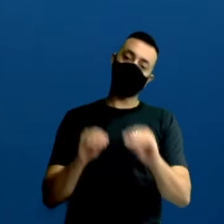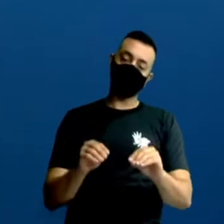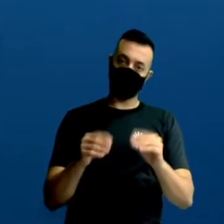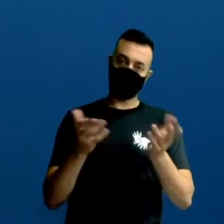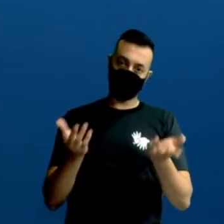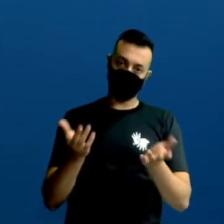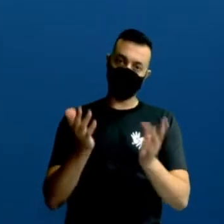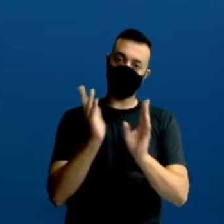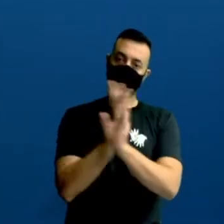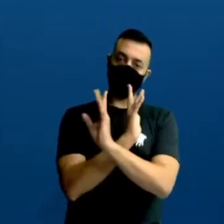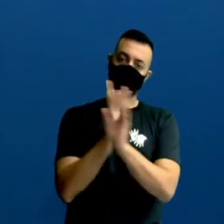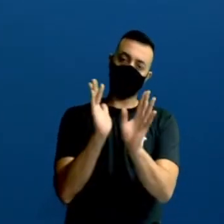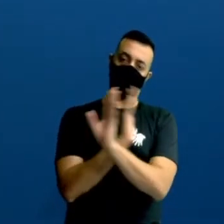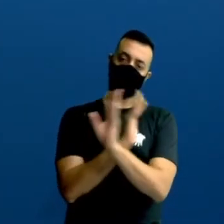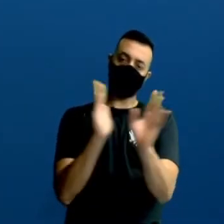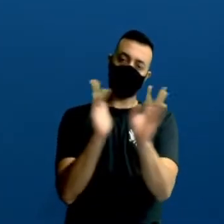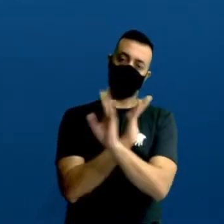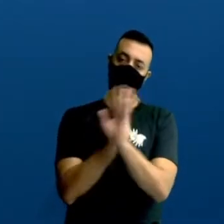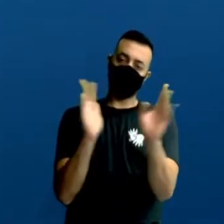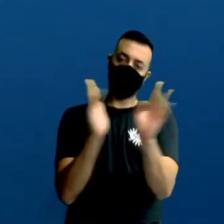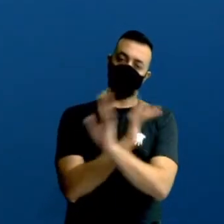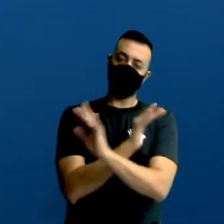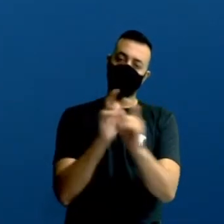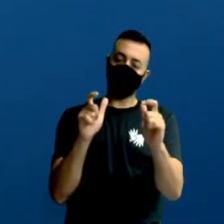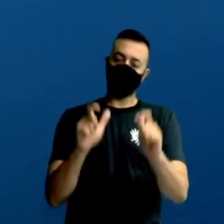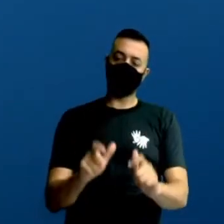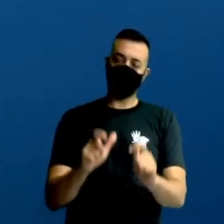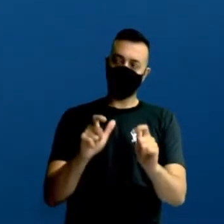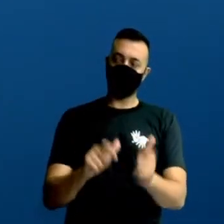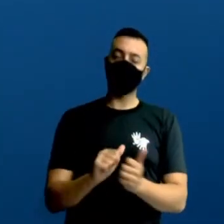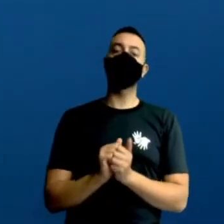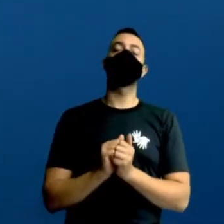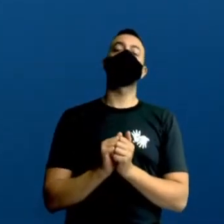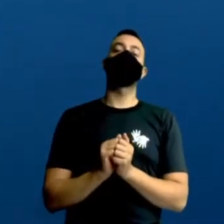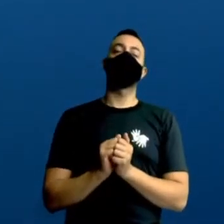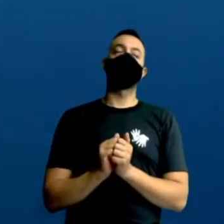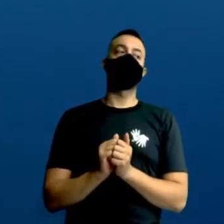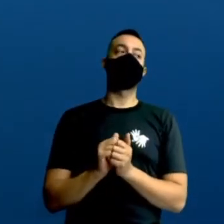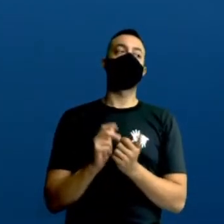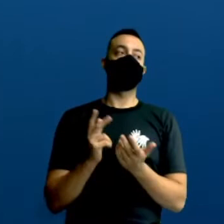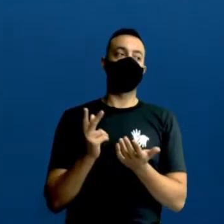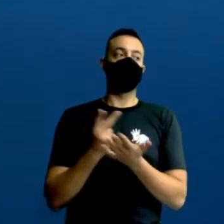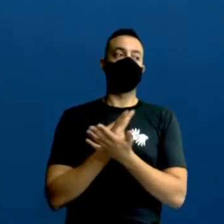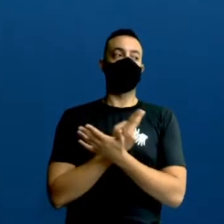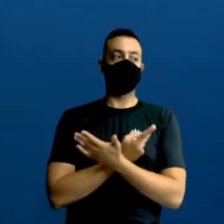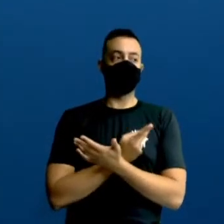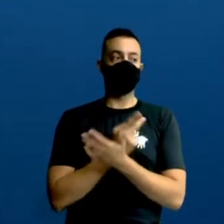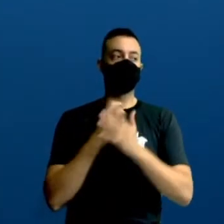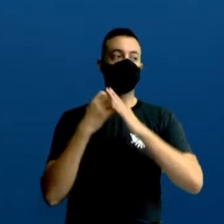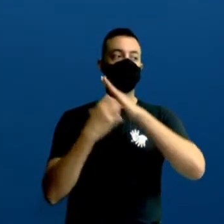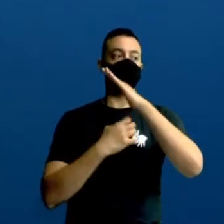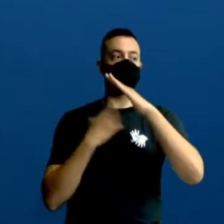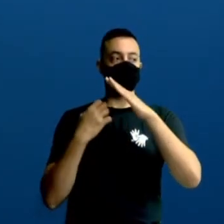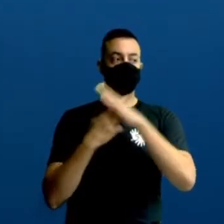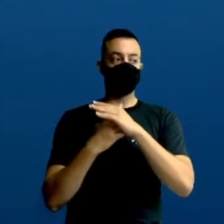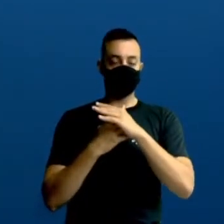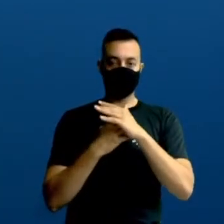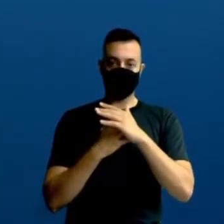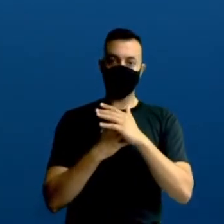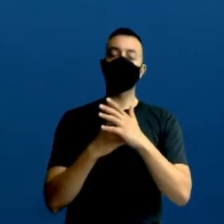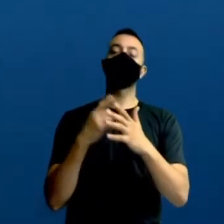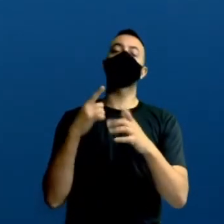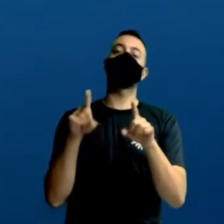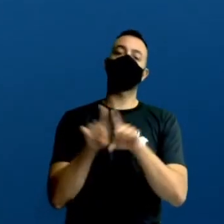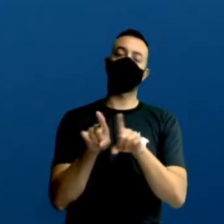provocando uma densidade demográfica, muita gente num local só. E isso faz com que outras empresas, querem ou não,